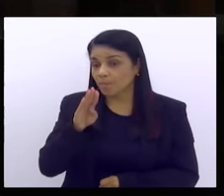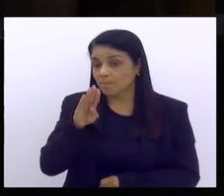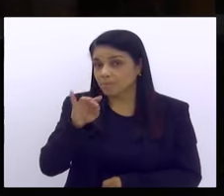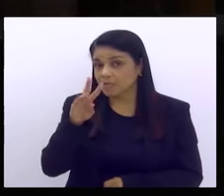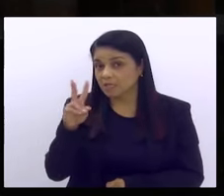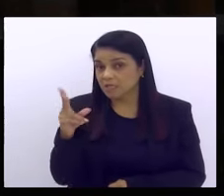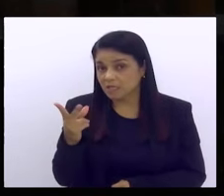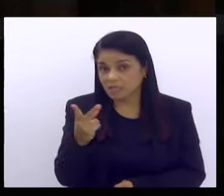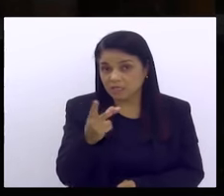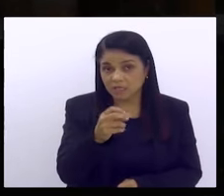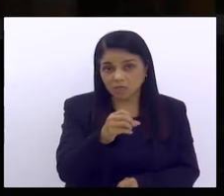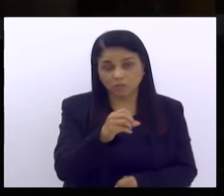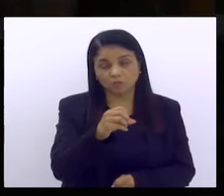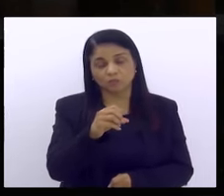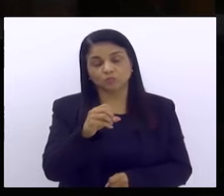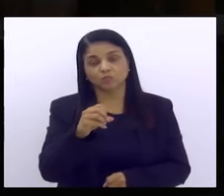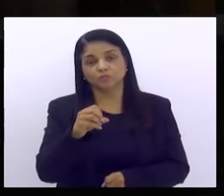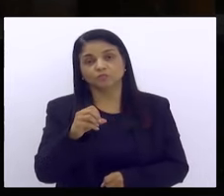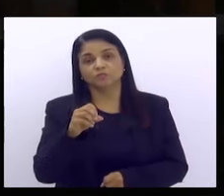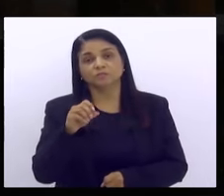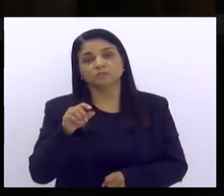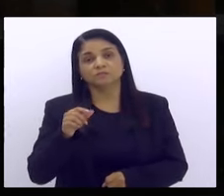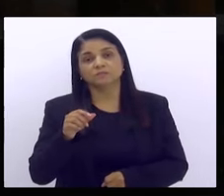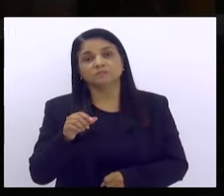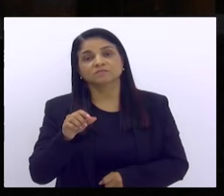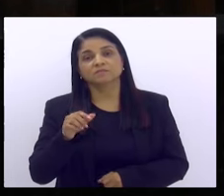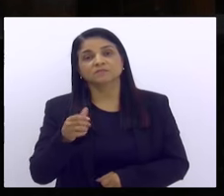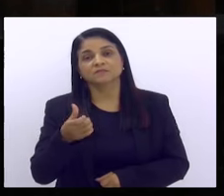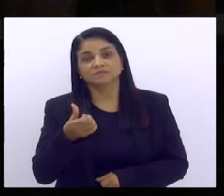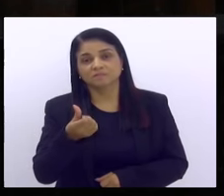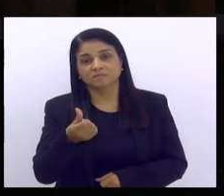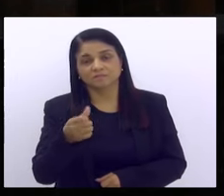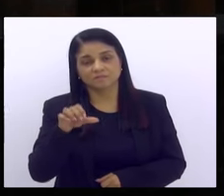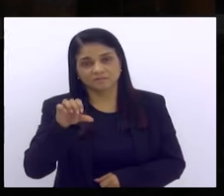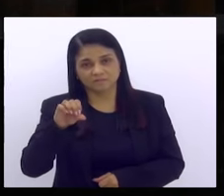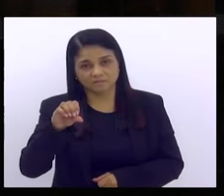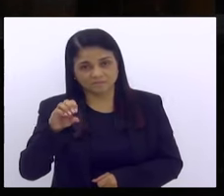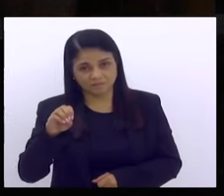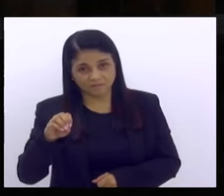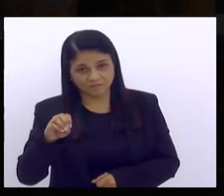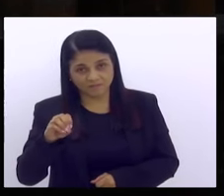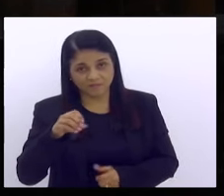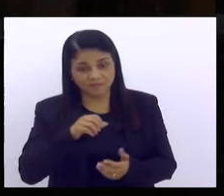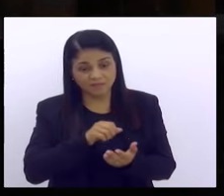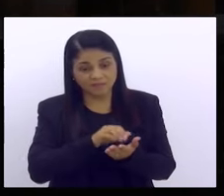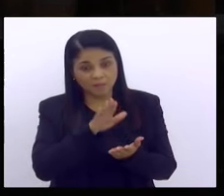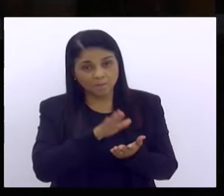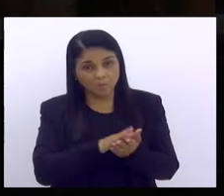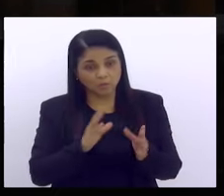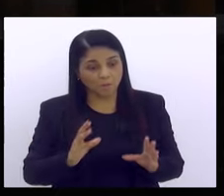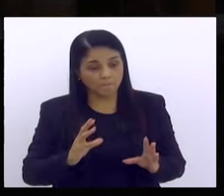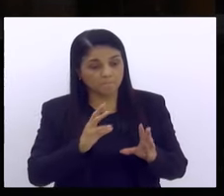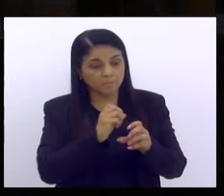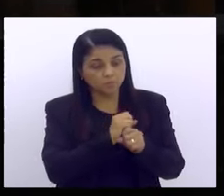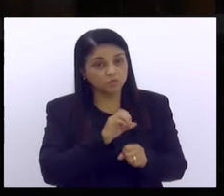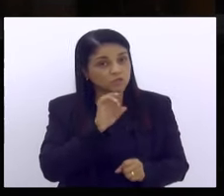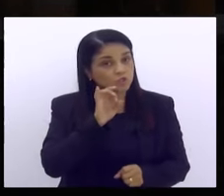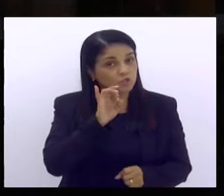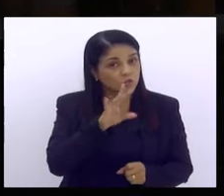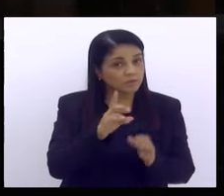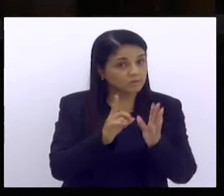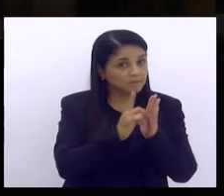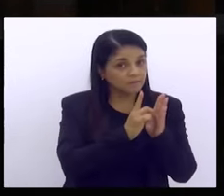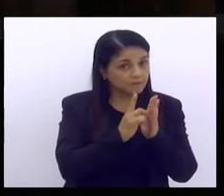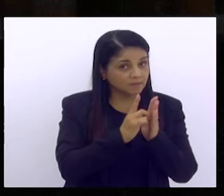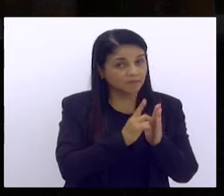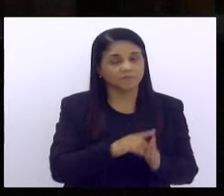1.690 é a soma das multas com os serviços prestados só no DETRAN. Aí vamos lá